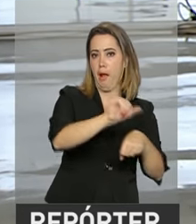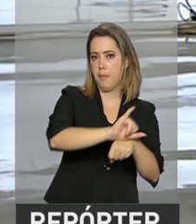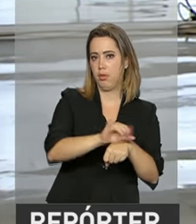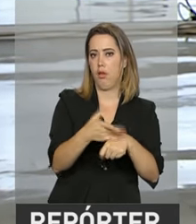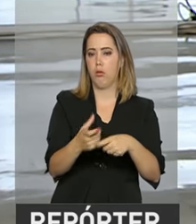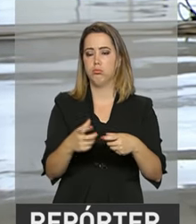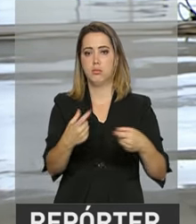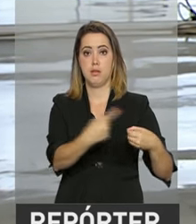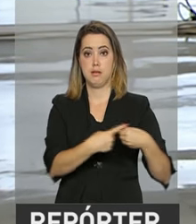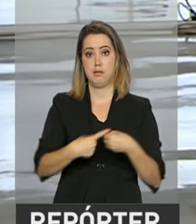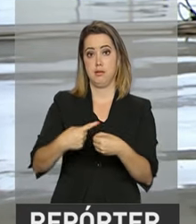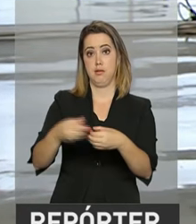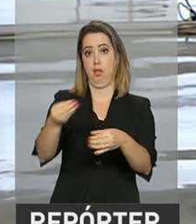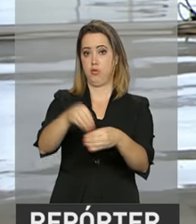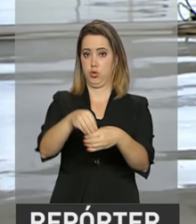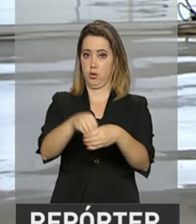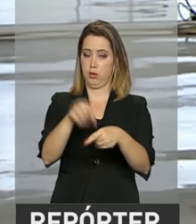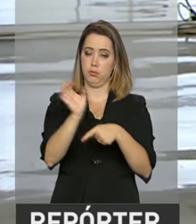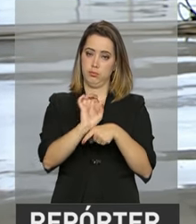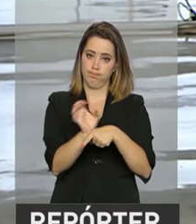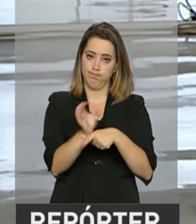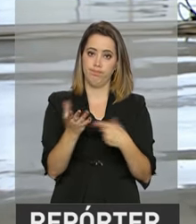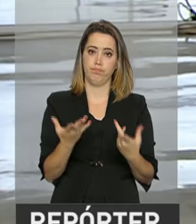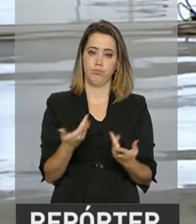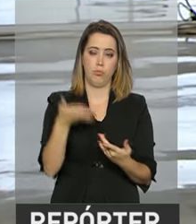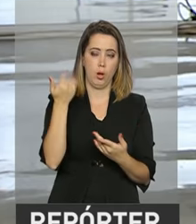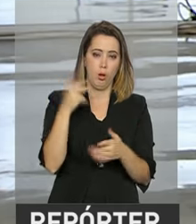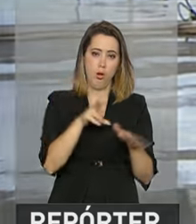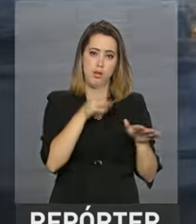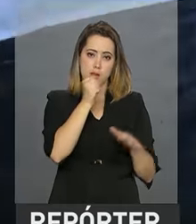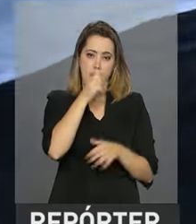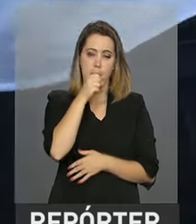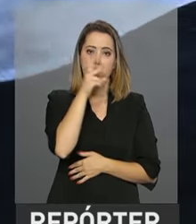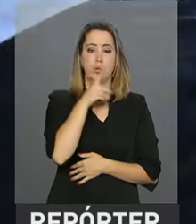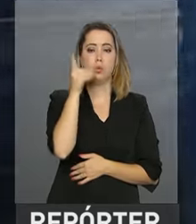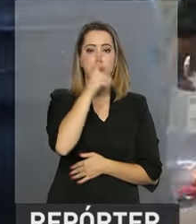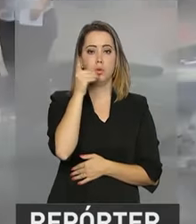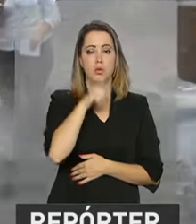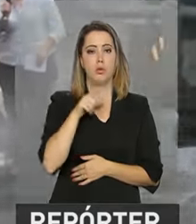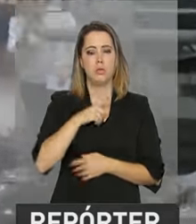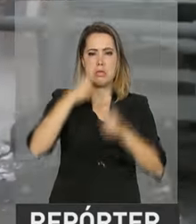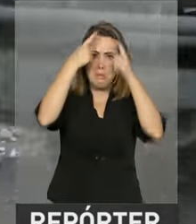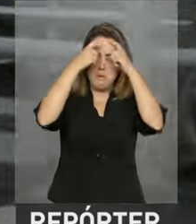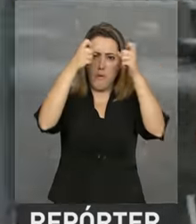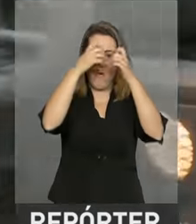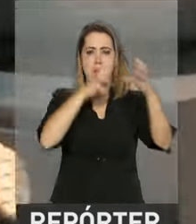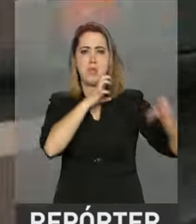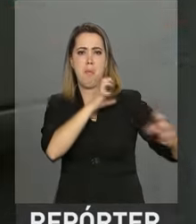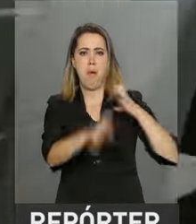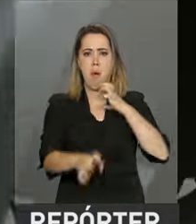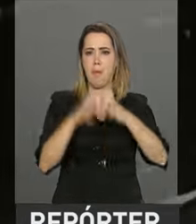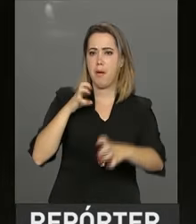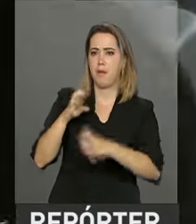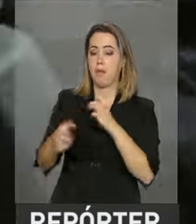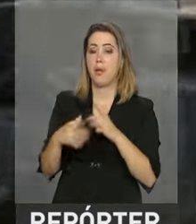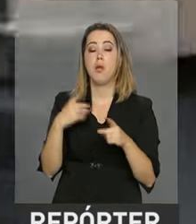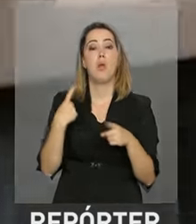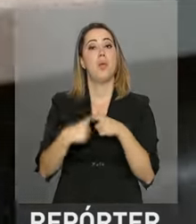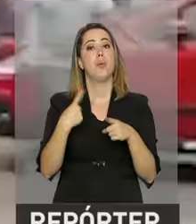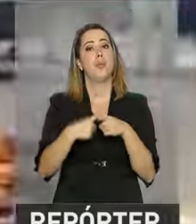e cidades do interior. Desde o último fim de semana, o estado vive uma onda de violência. Isso porque policiais